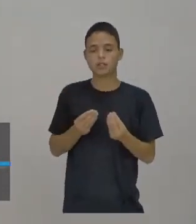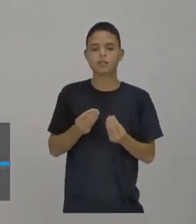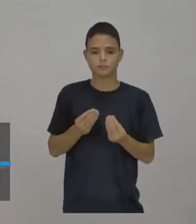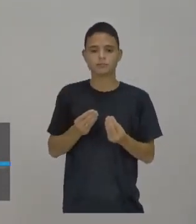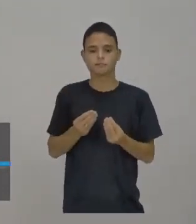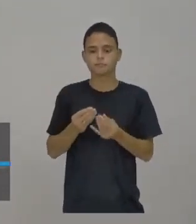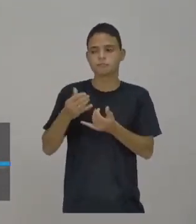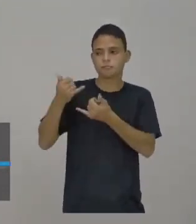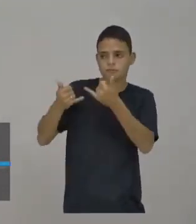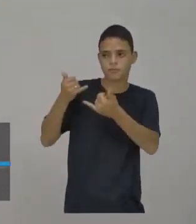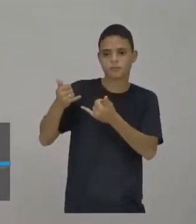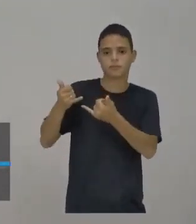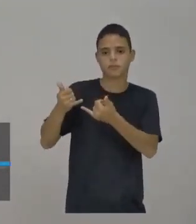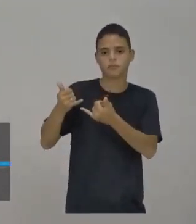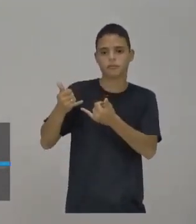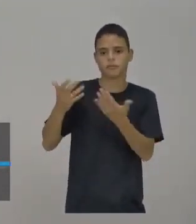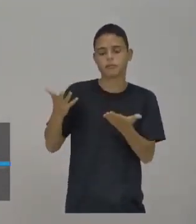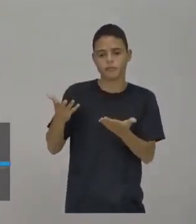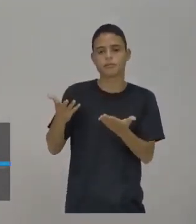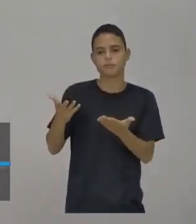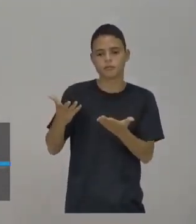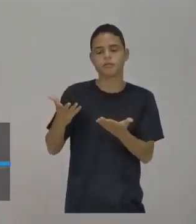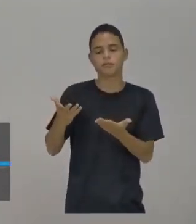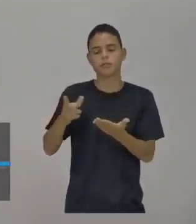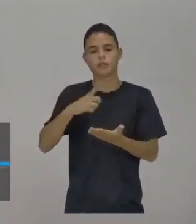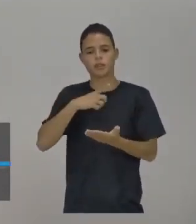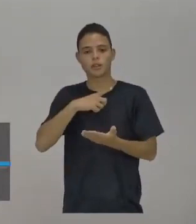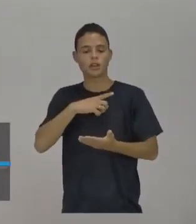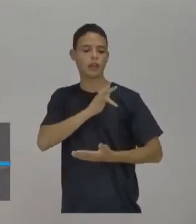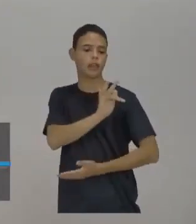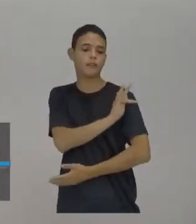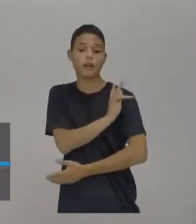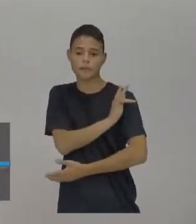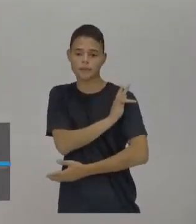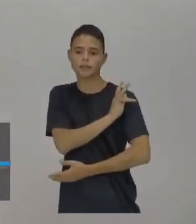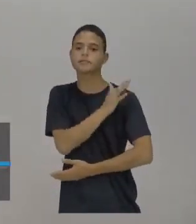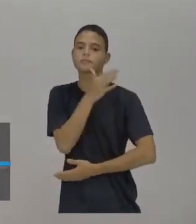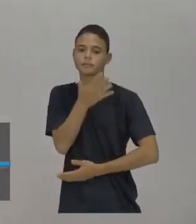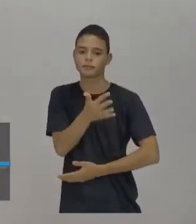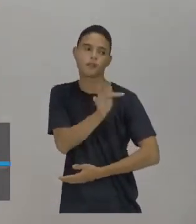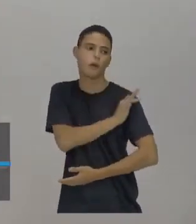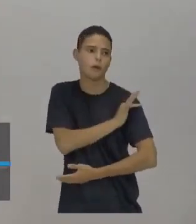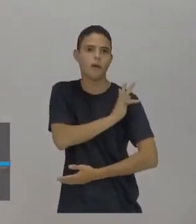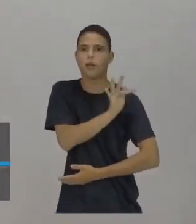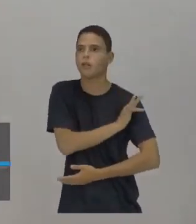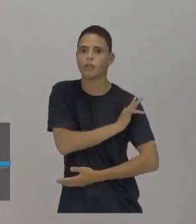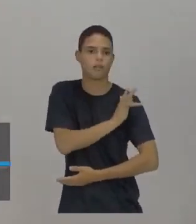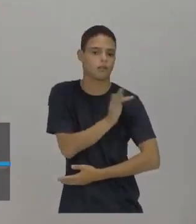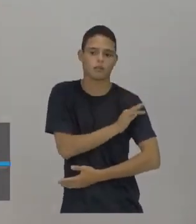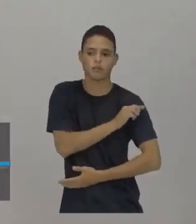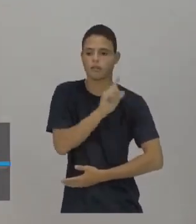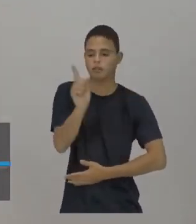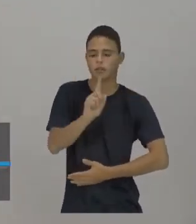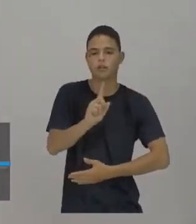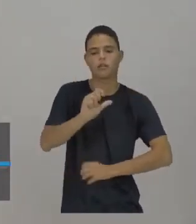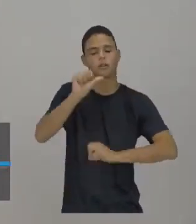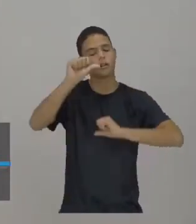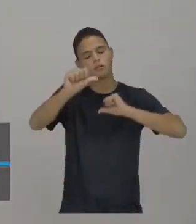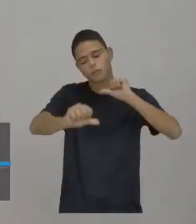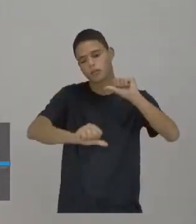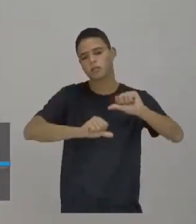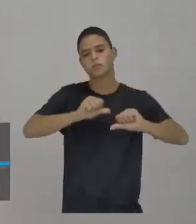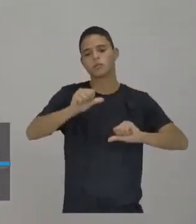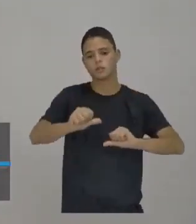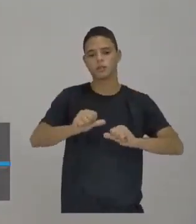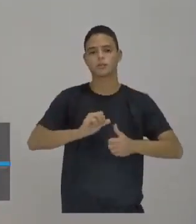Flamengo, e fala Flamengo, o time da Gávea, o rubro-negro, porque o Flamengo, o Flamengo, o Flamengo, o Flamengo, ele, em vez de repetir a